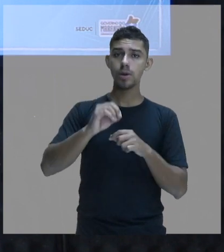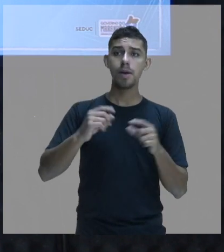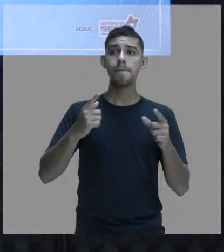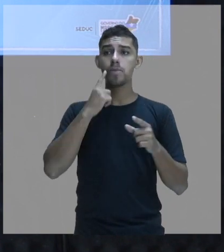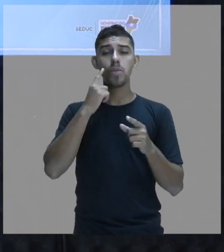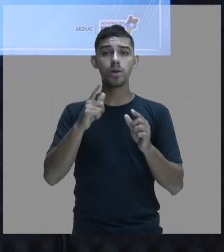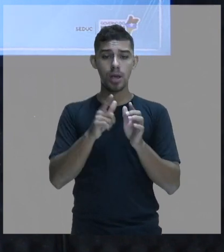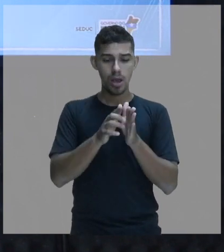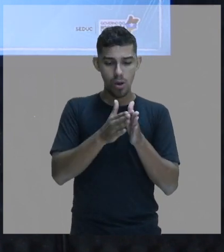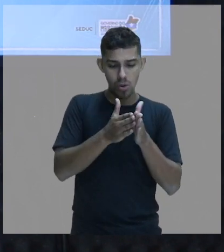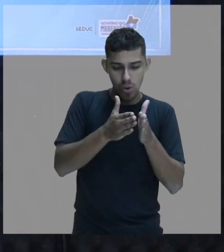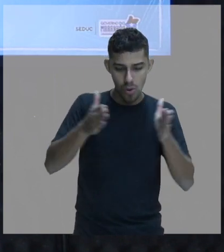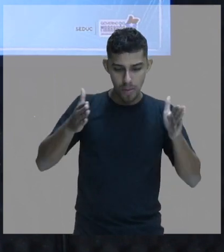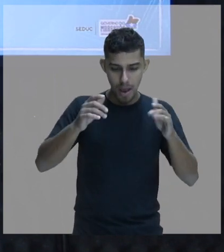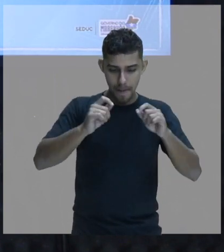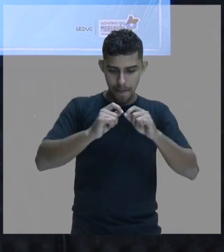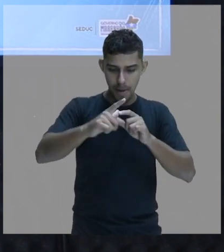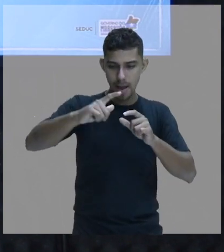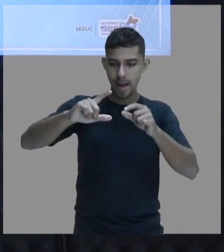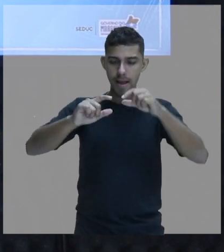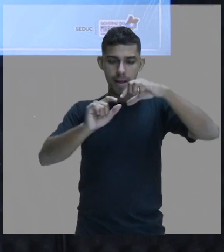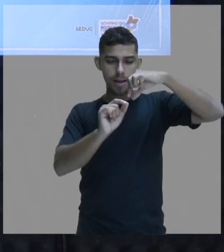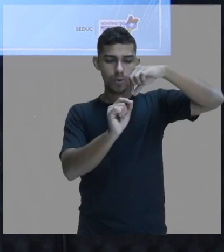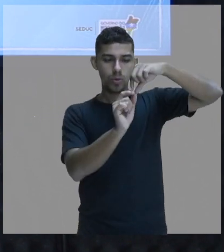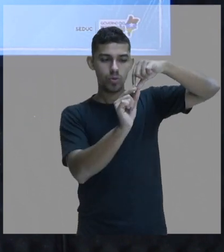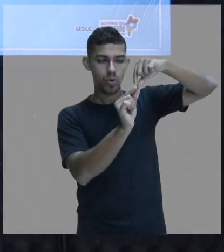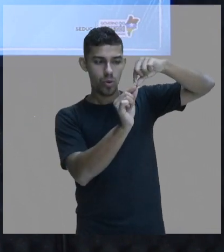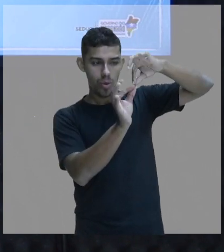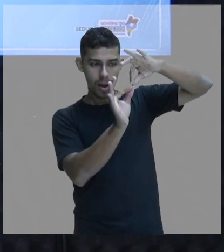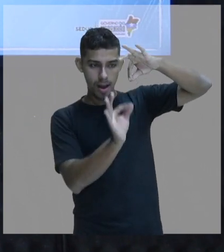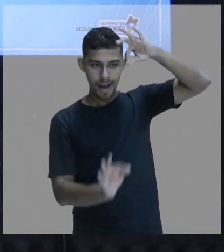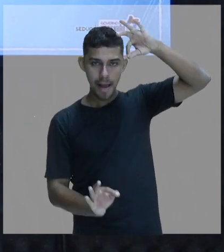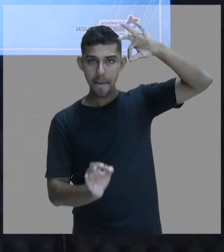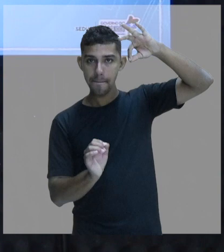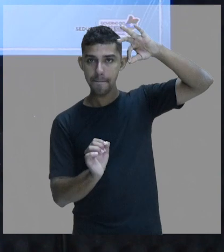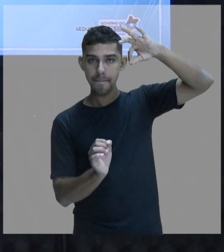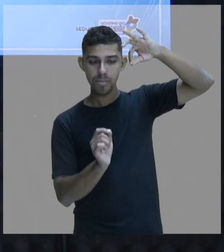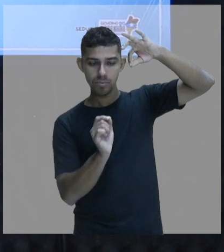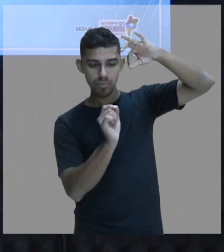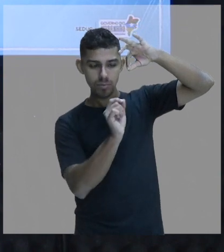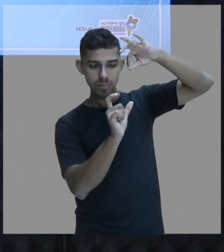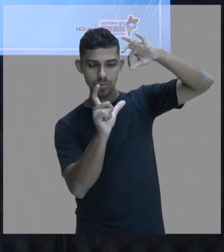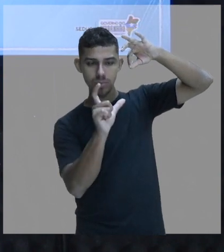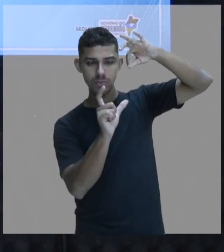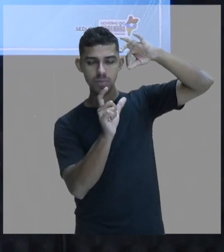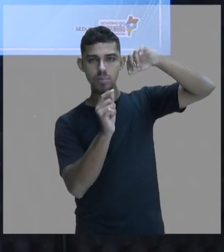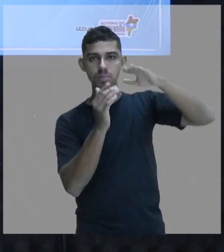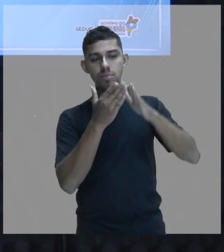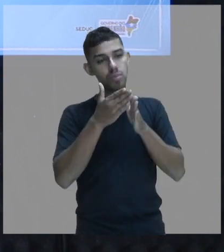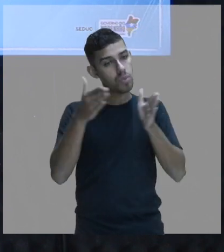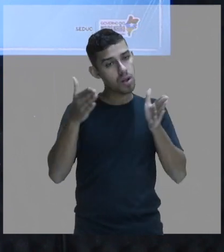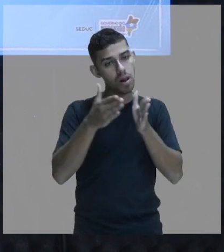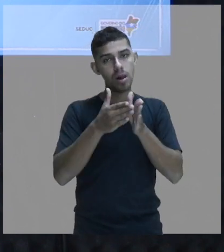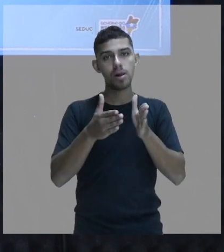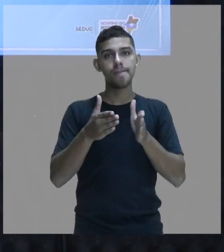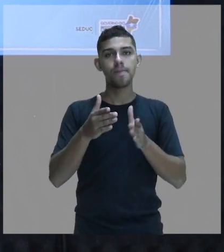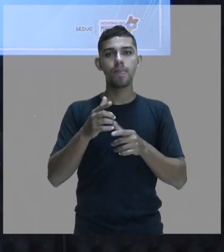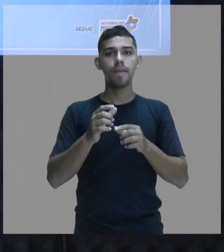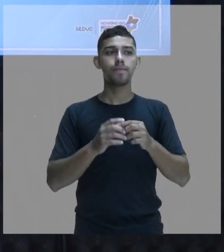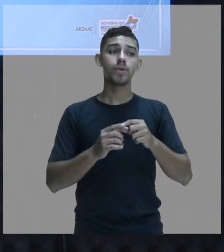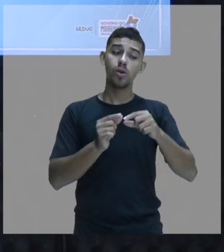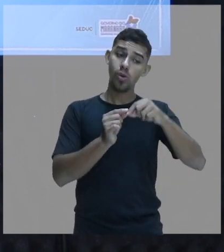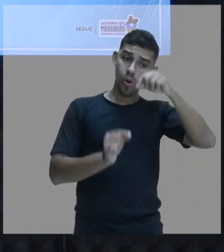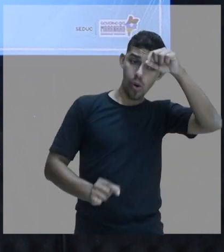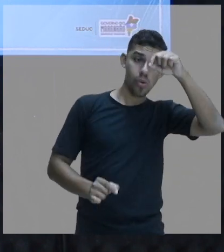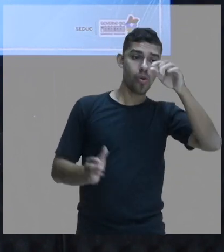maior do que a largura, mesmo ele sendo pequeno. Então não tem nada a ver com pequeno ou grande, tem a ver com longo ou curto, tá certo?